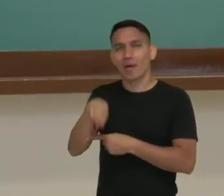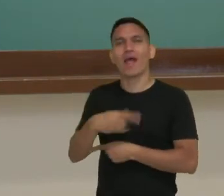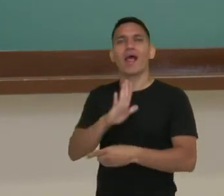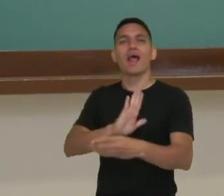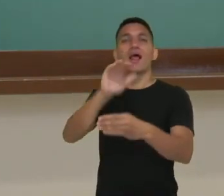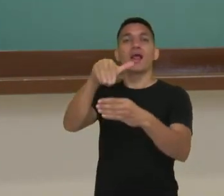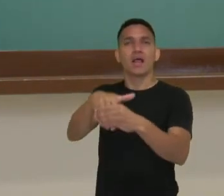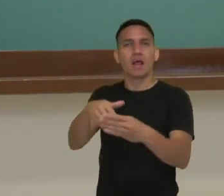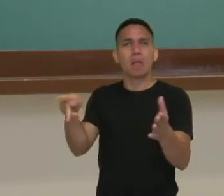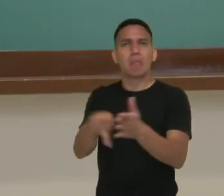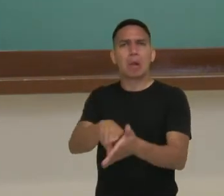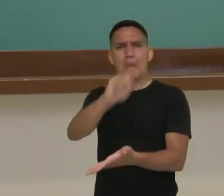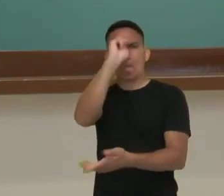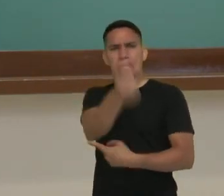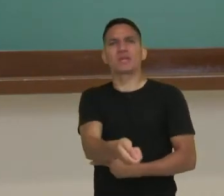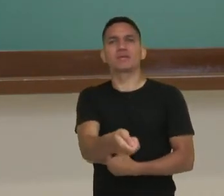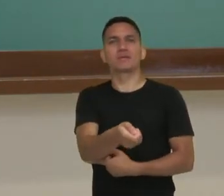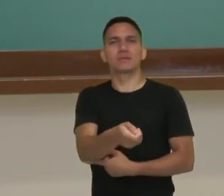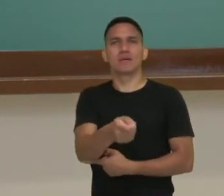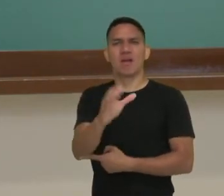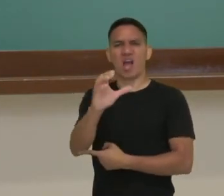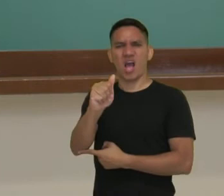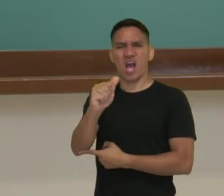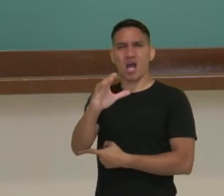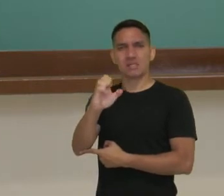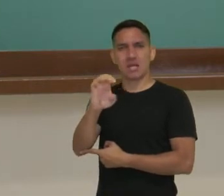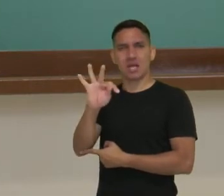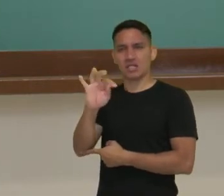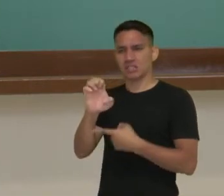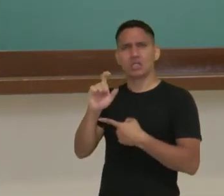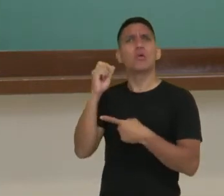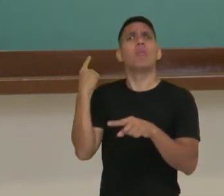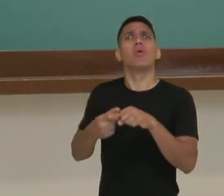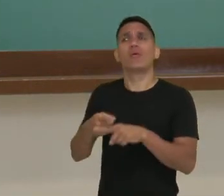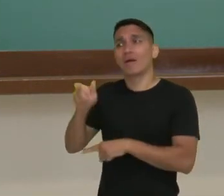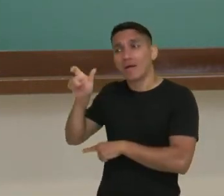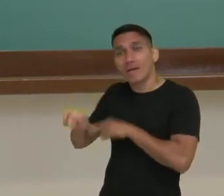eleições do cacete. Isso porque esses capangas, então, né, eles